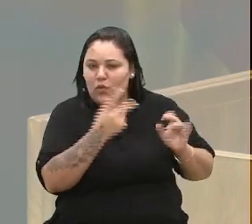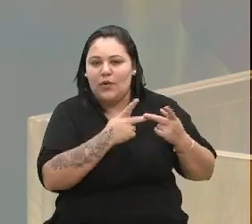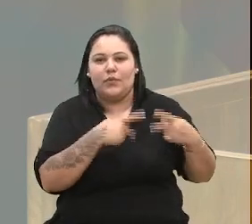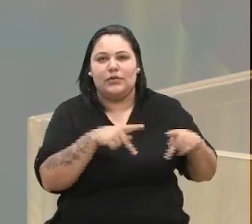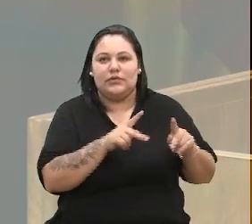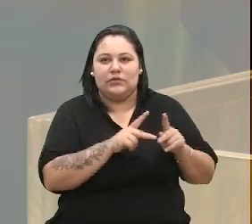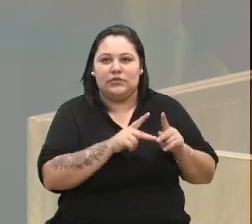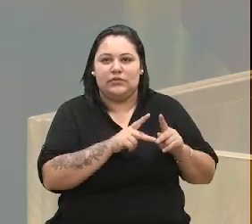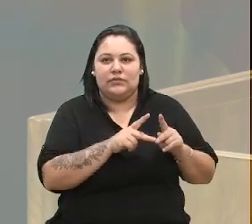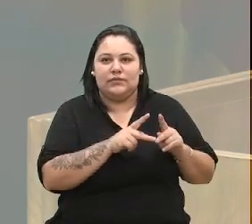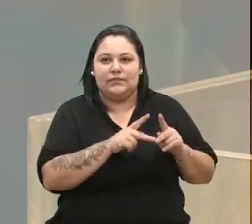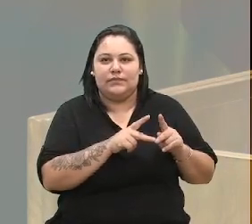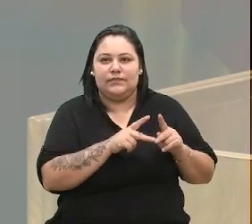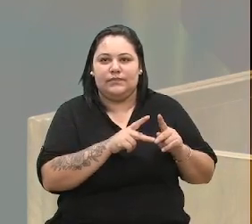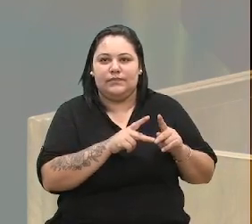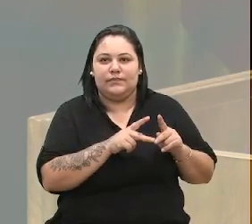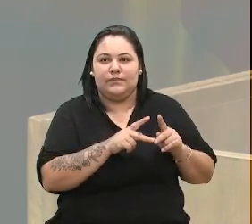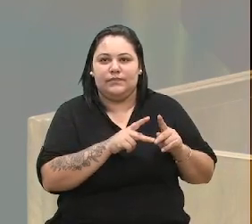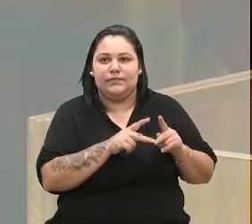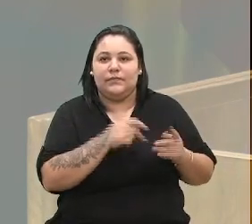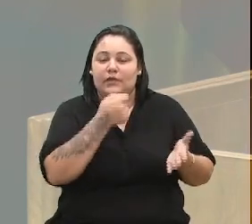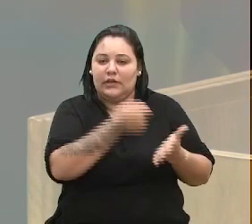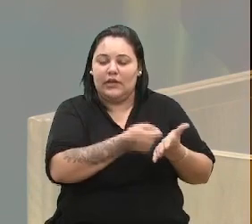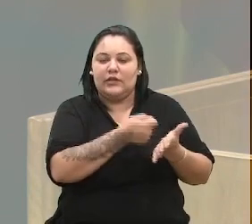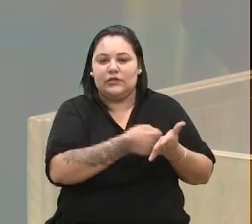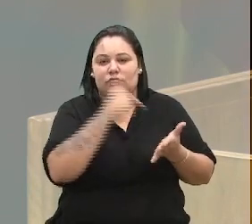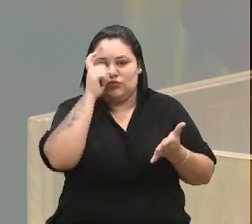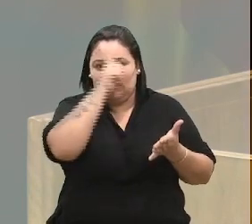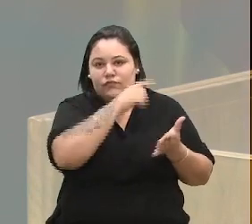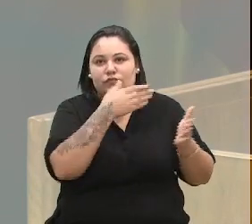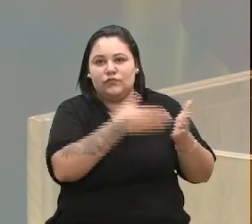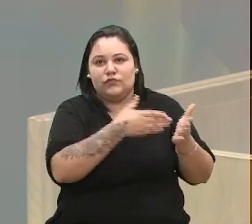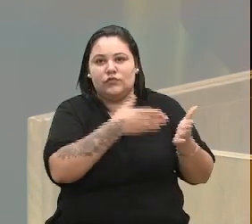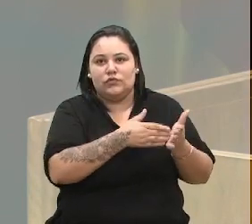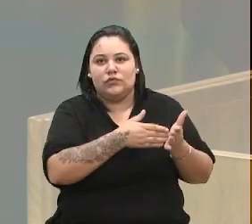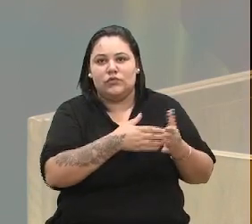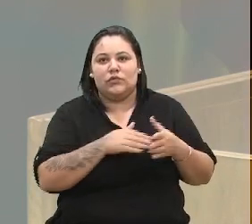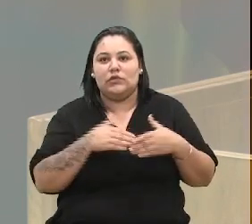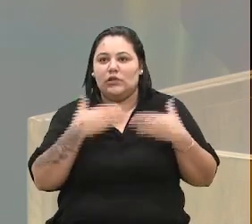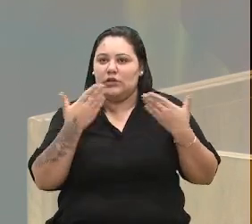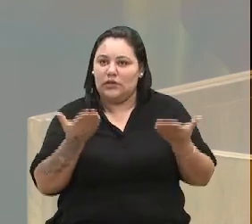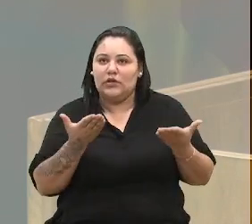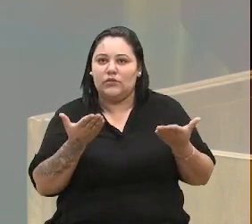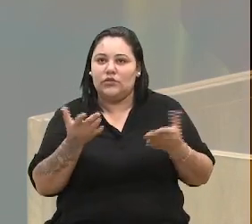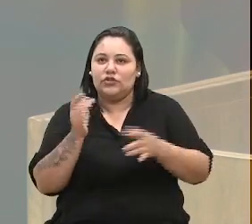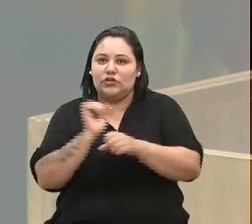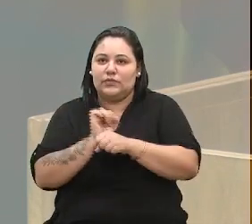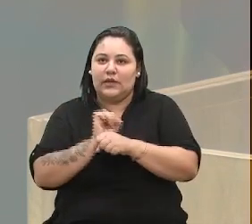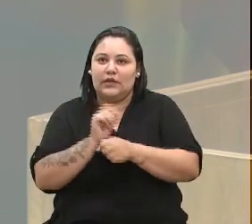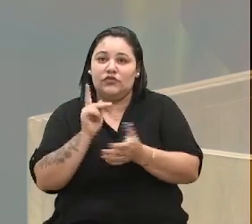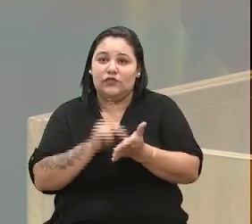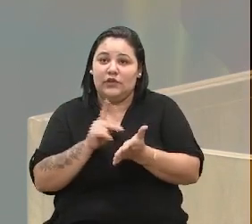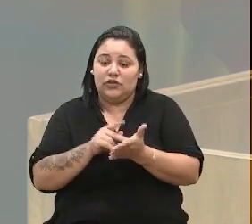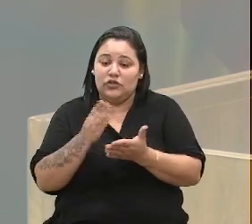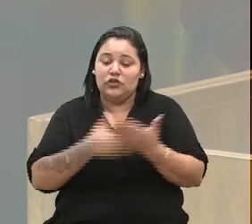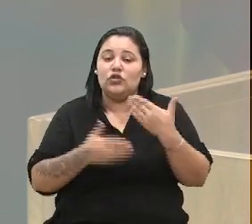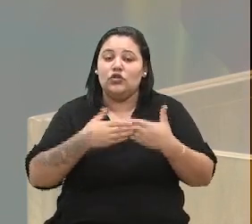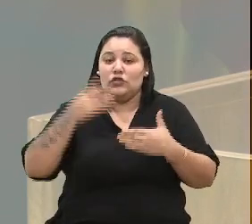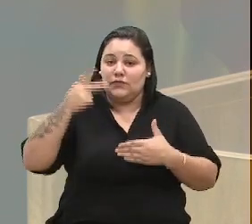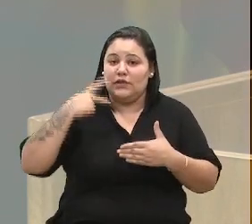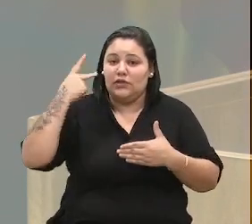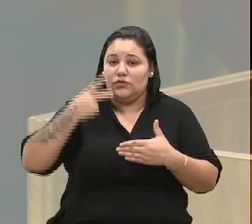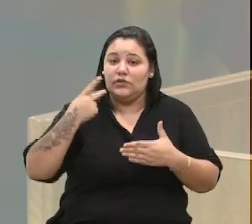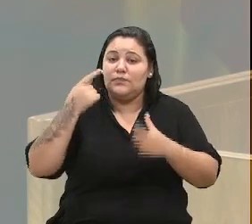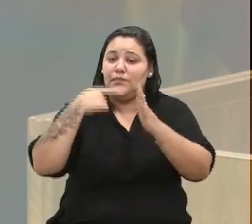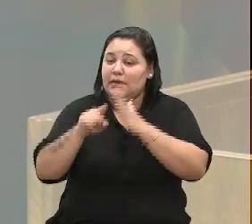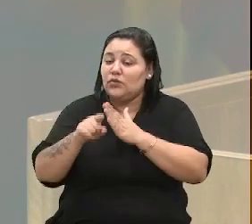né, acabam aí tentando dificultar. Parte, vereadora, se possível. Então, a gente espera realmente, né, que os vereadores tirem as suas